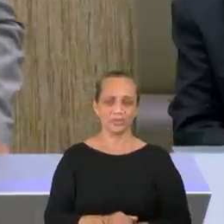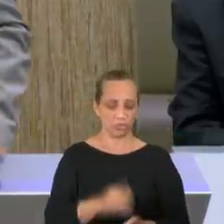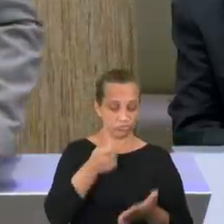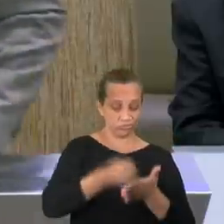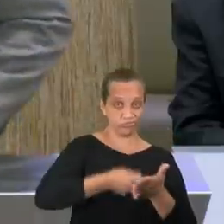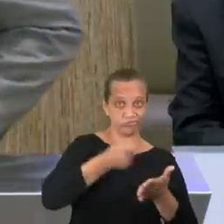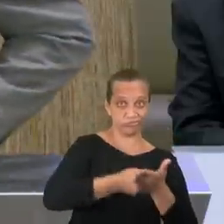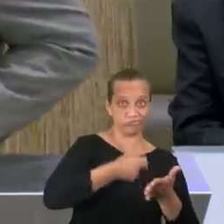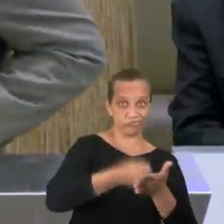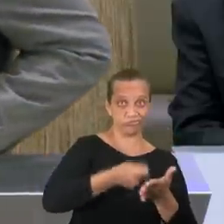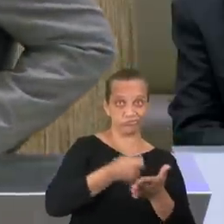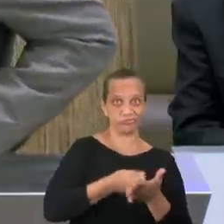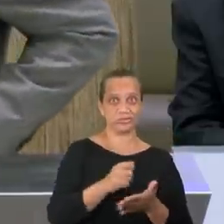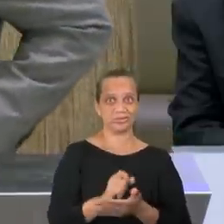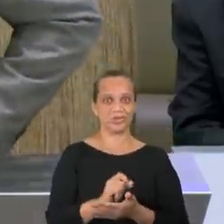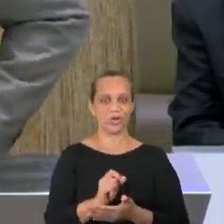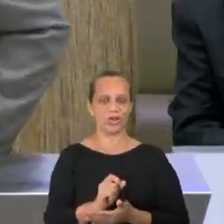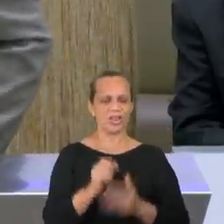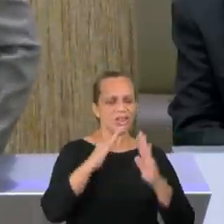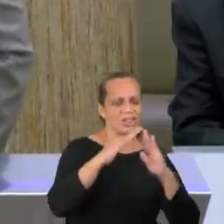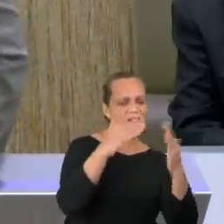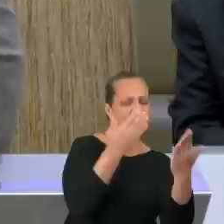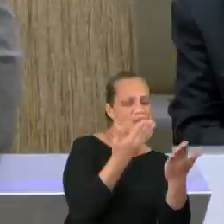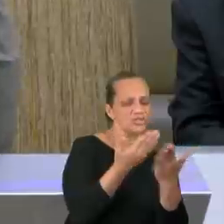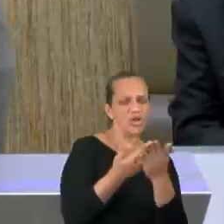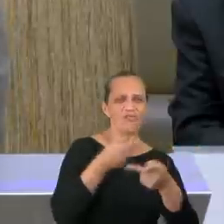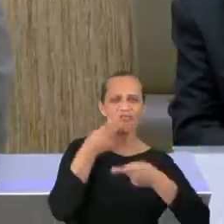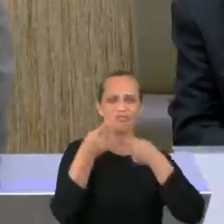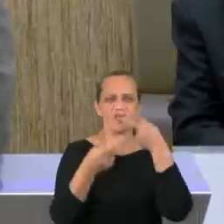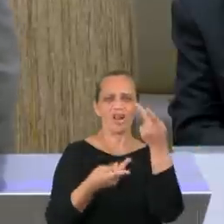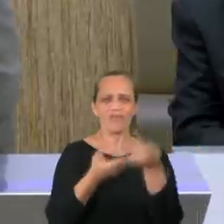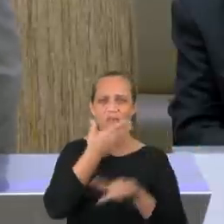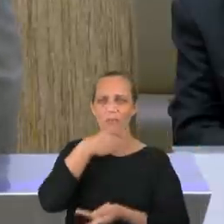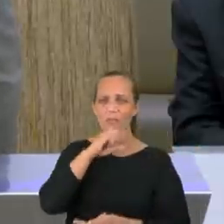escola, ele dizia o Pai Nosso tudo em pé.